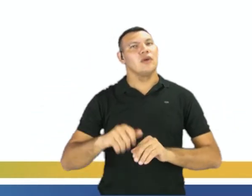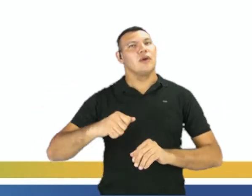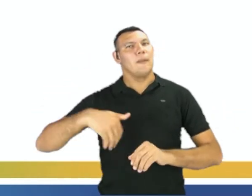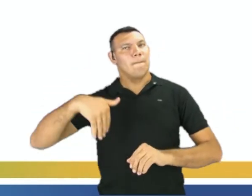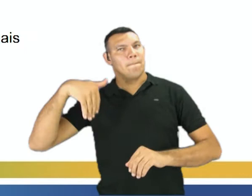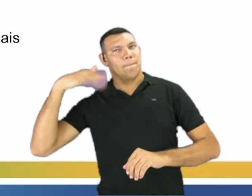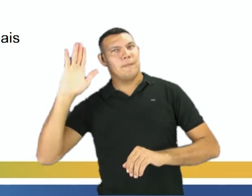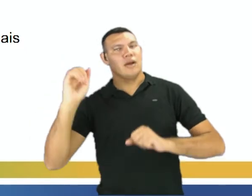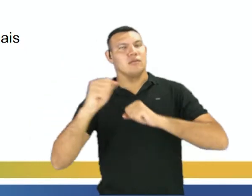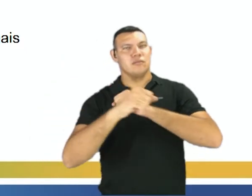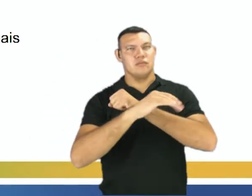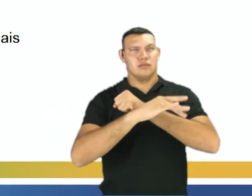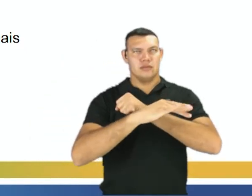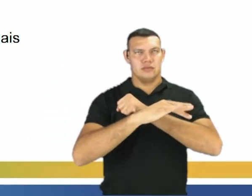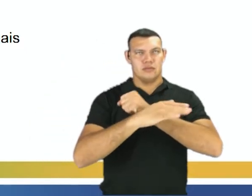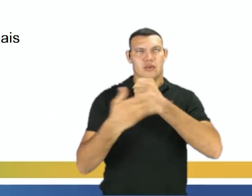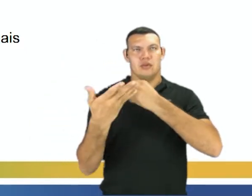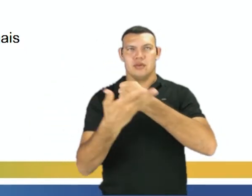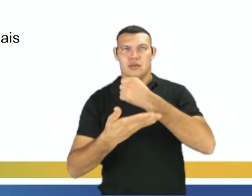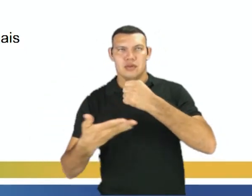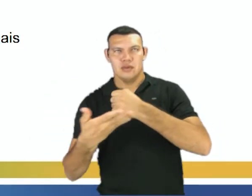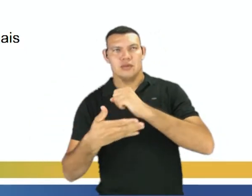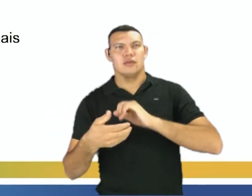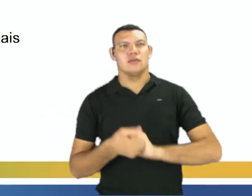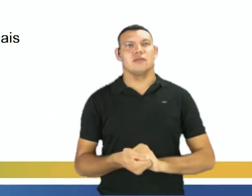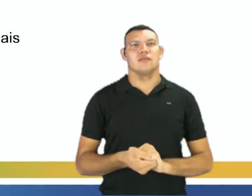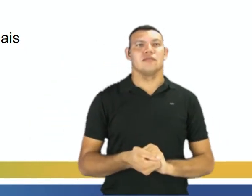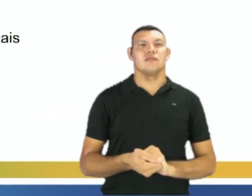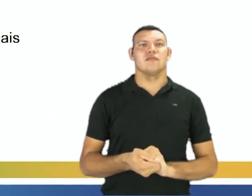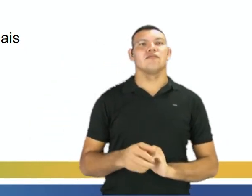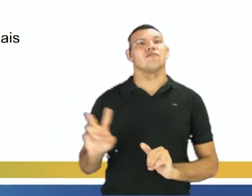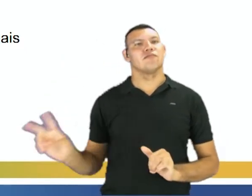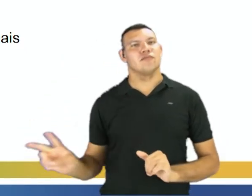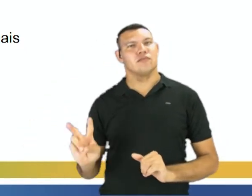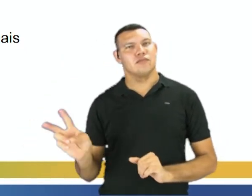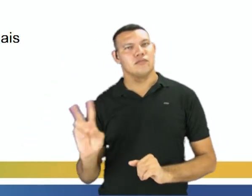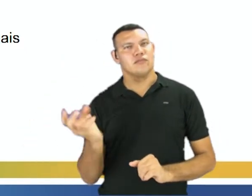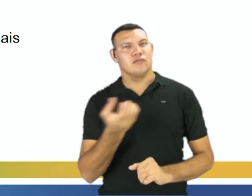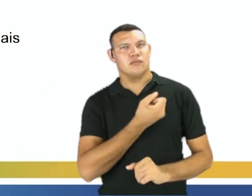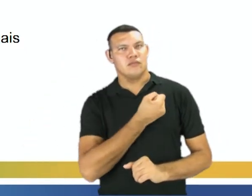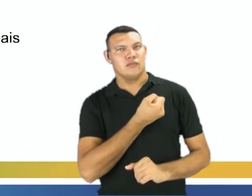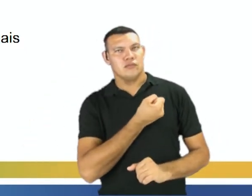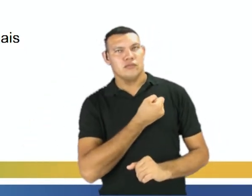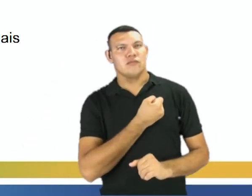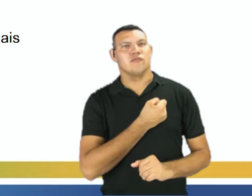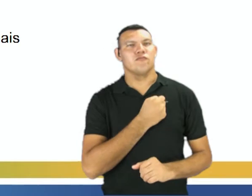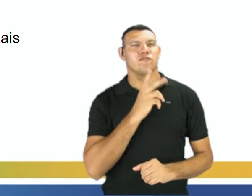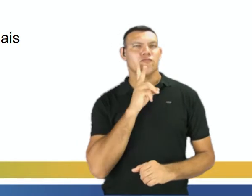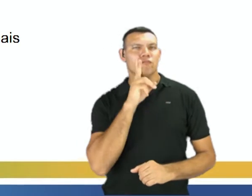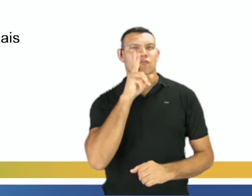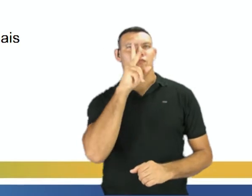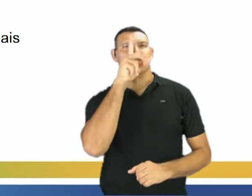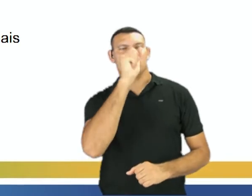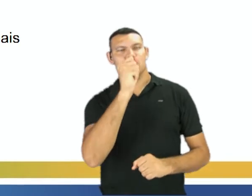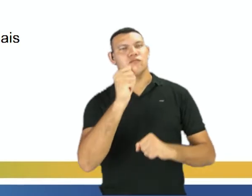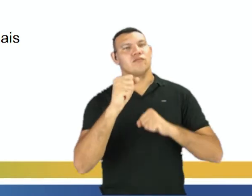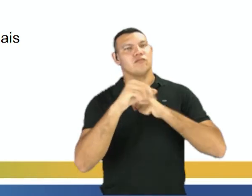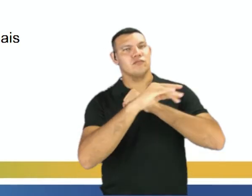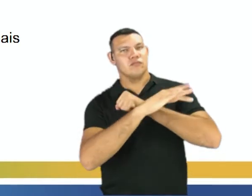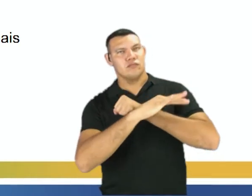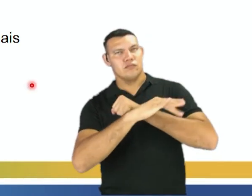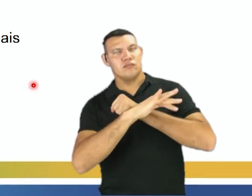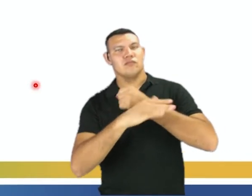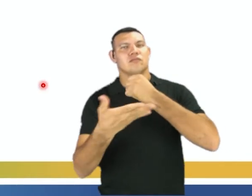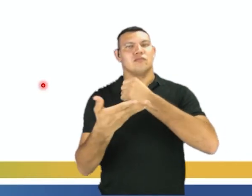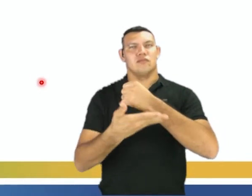de ionização. E quanto maior forem os valores dessas constantes, mais fortes serão os ácidos